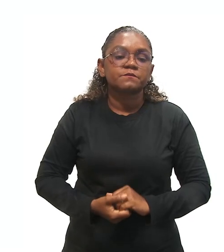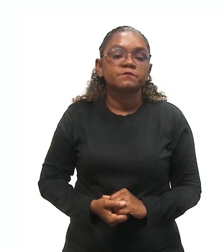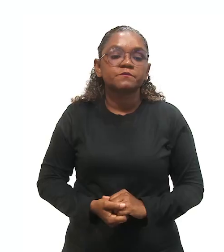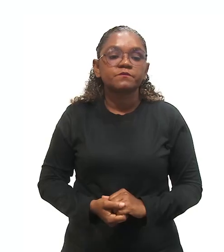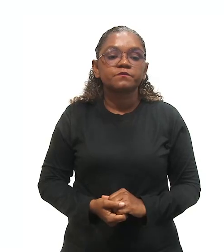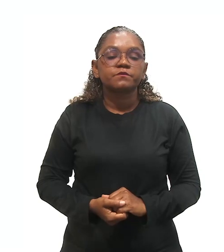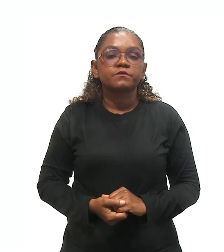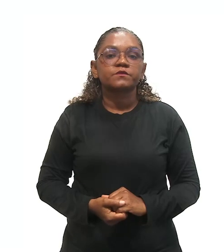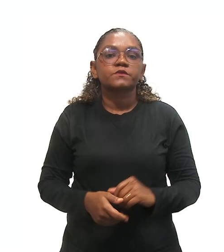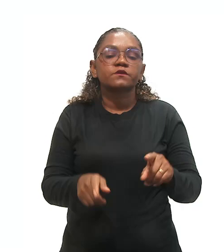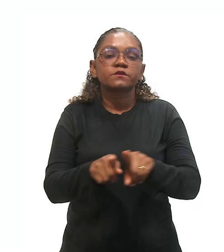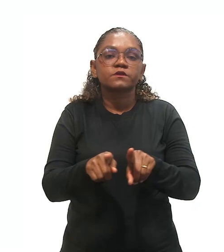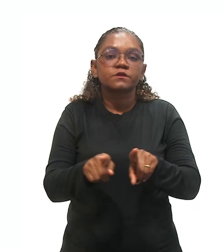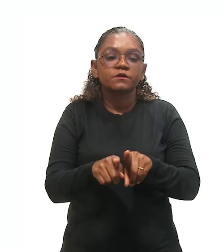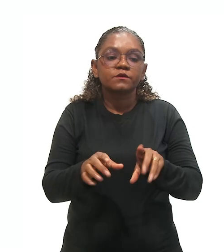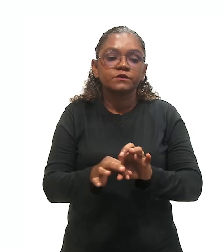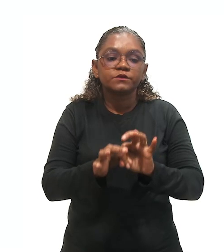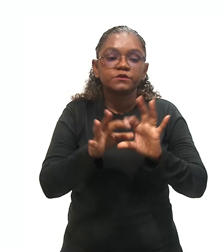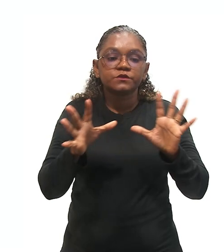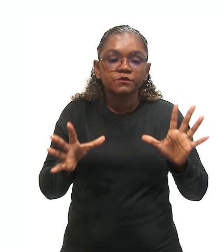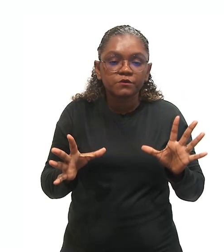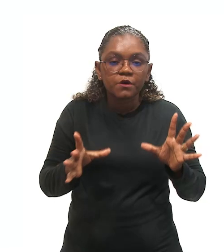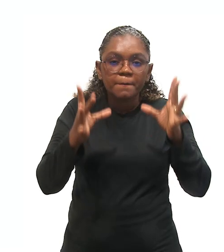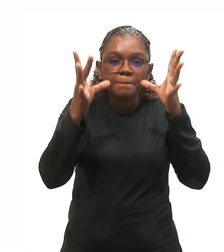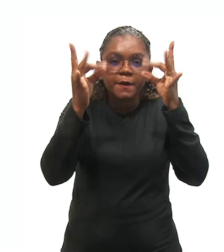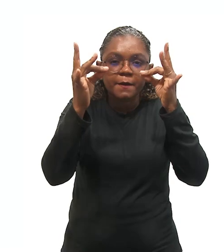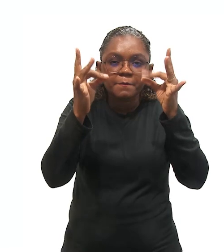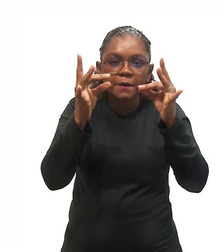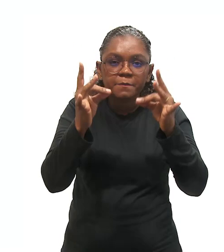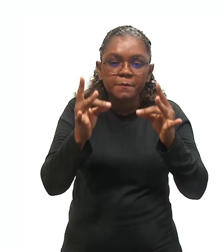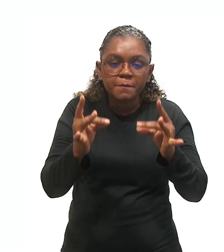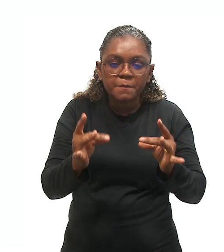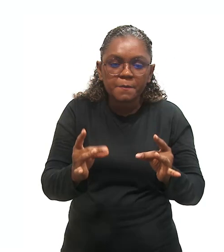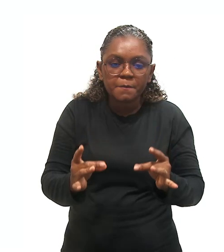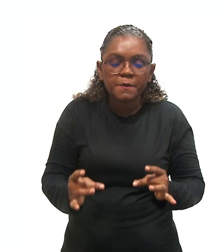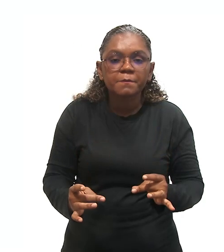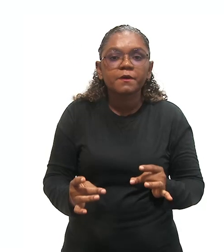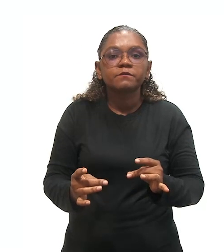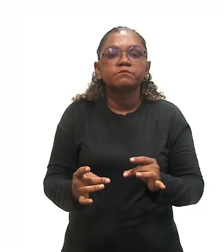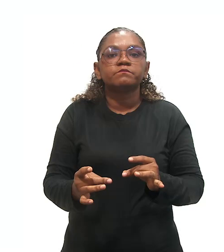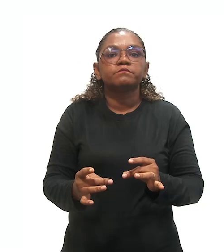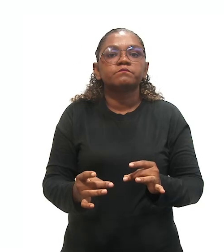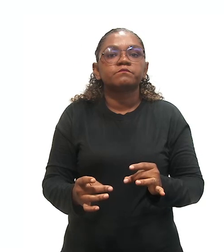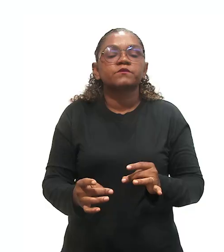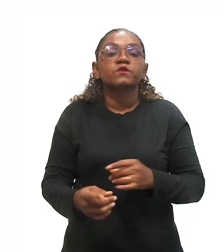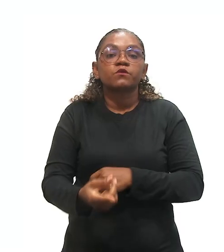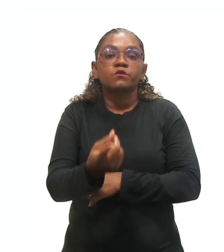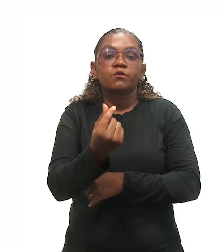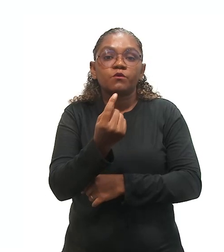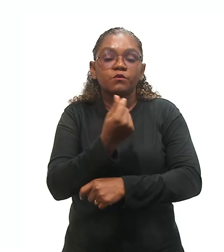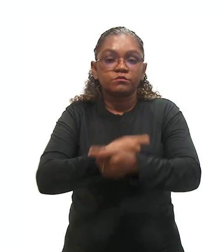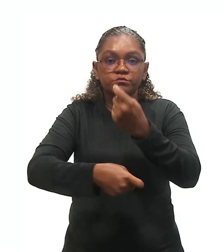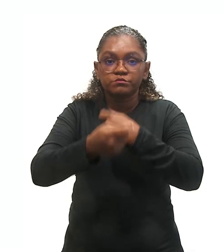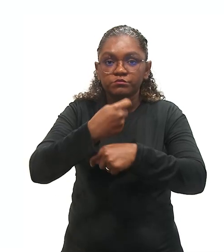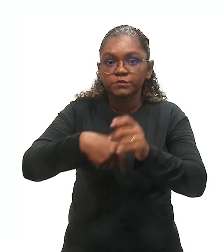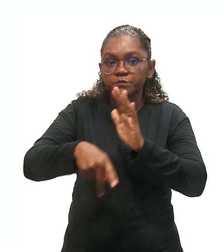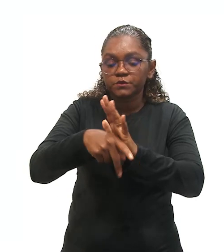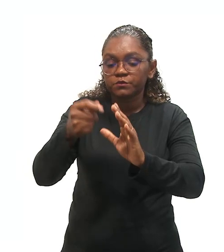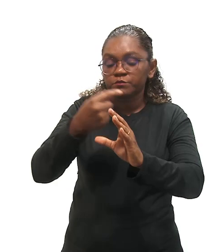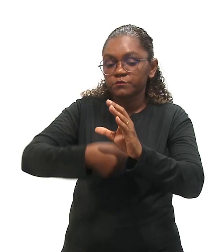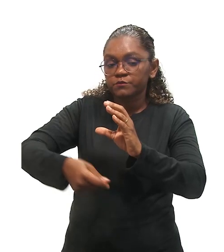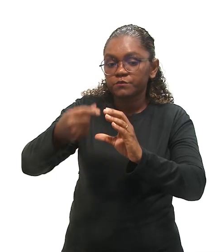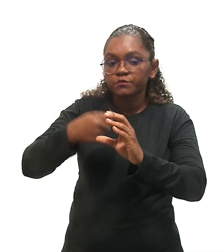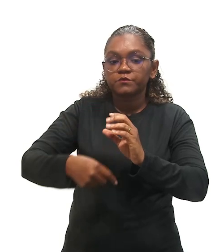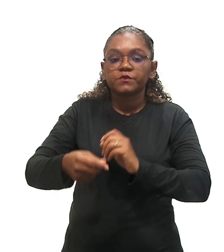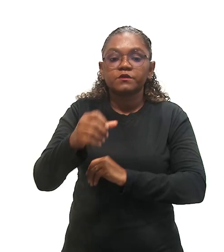Permitir o detalhamento das contas contábeis a partir do nível mínimo estabelecido pela STN, de